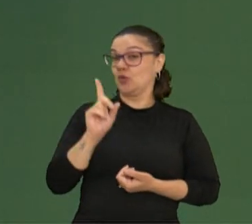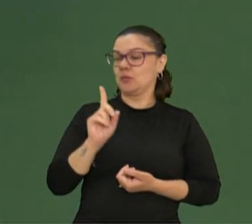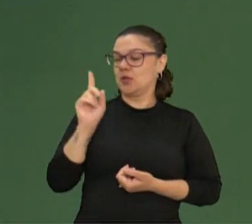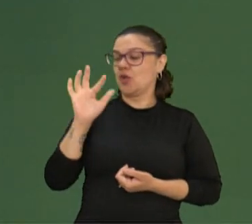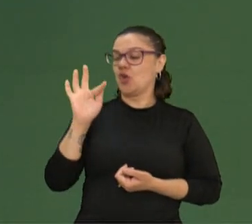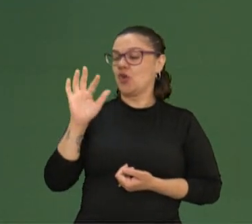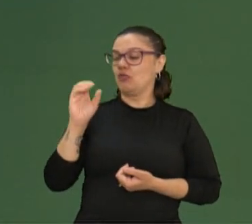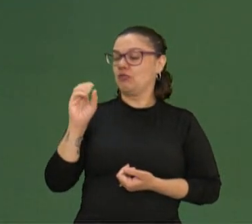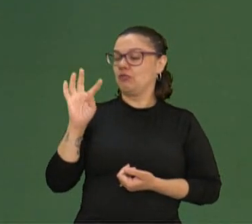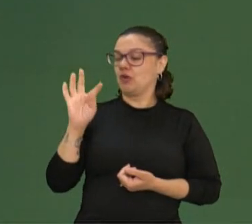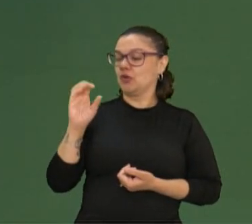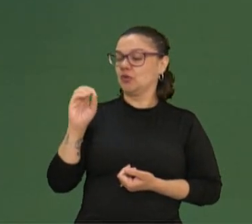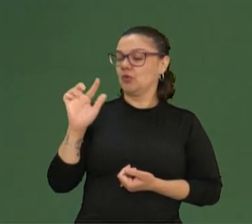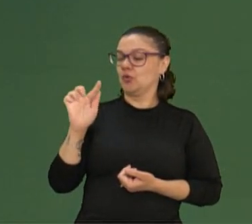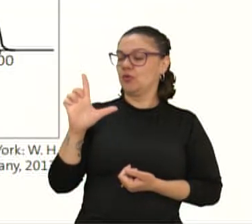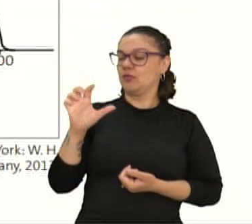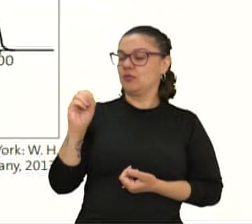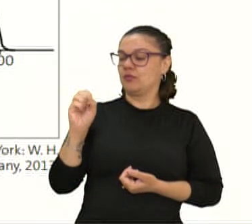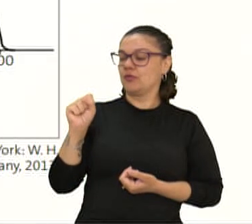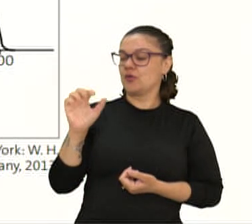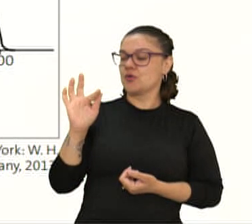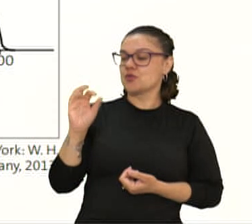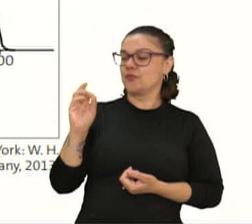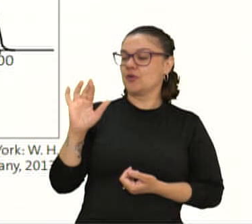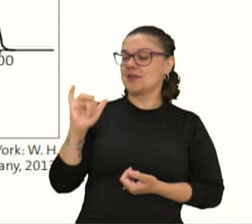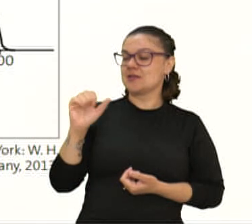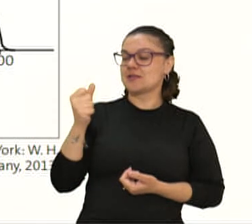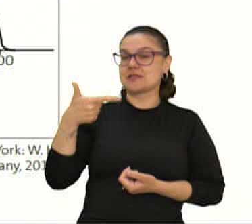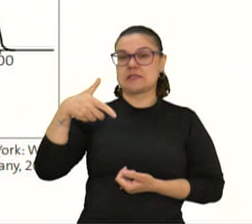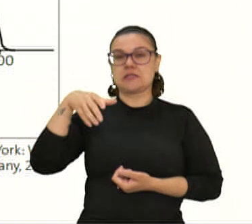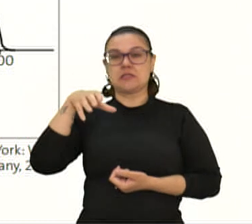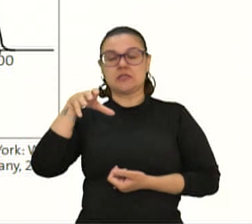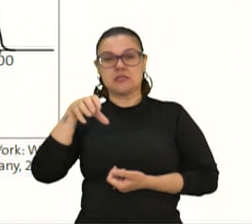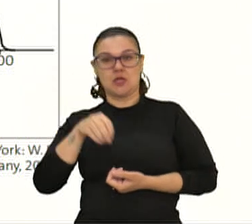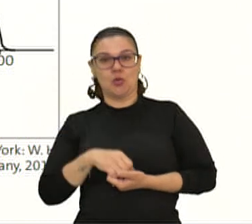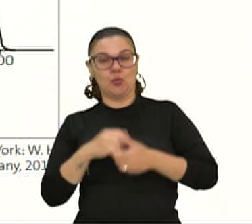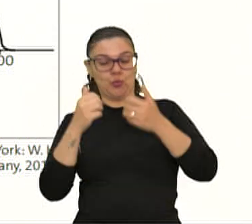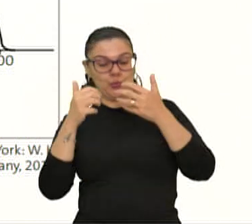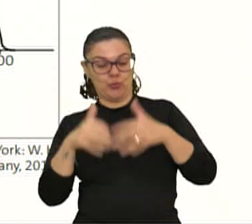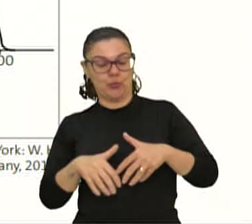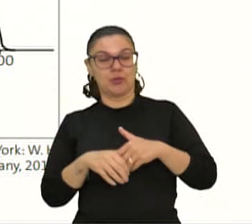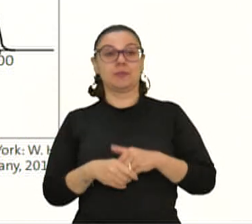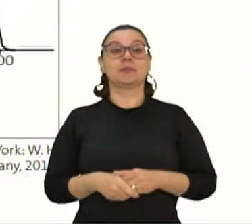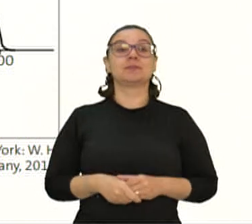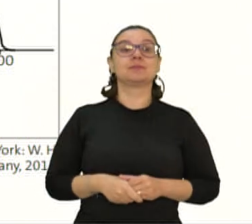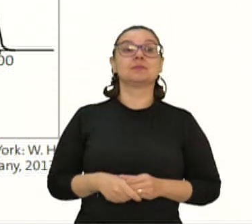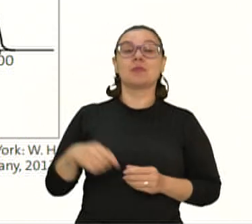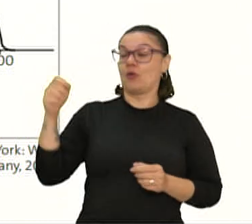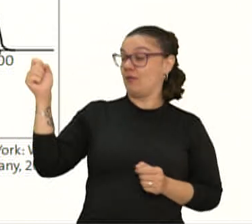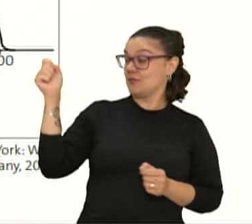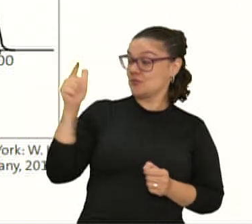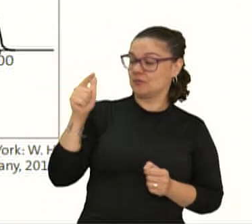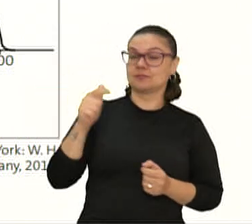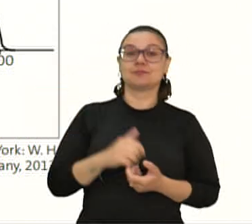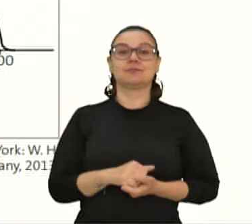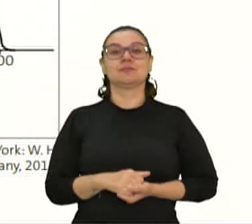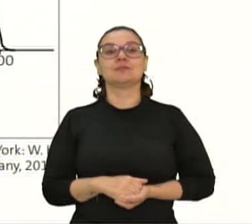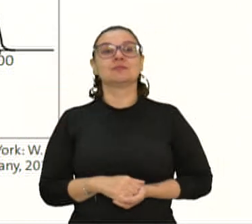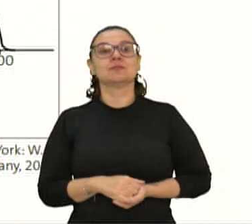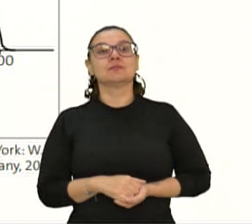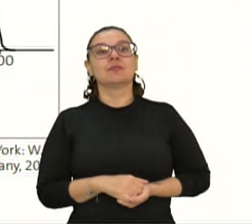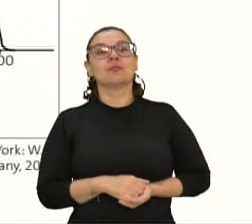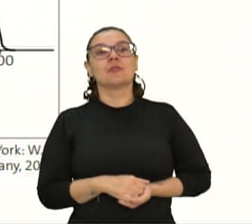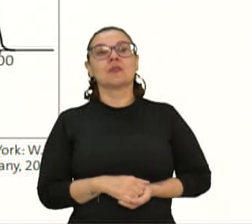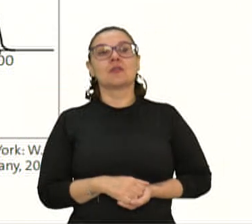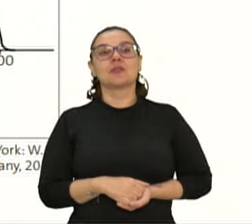Nossa, que nome lindo, né? Que significa o quê? Fosforilar. Colocar fosfato usando luz. Foto.